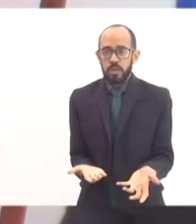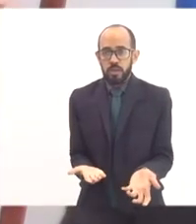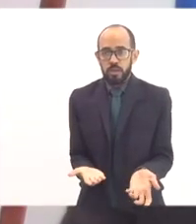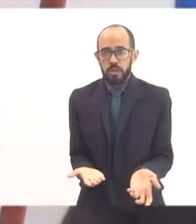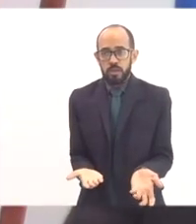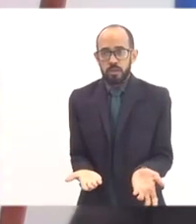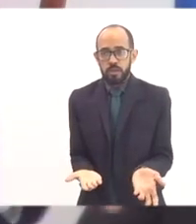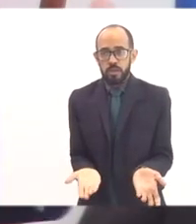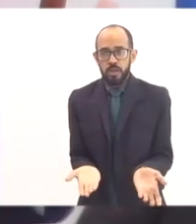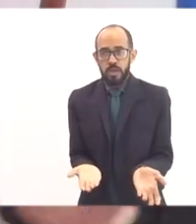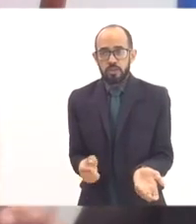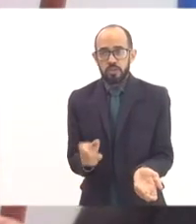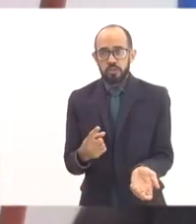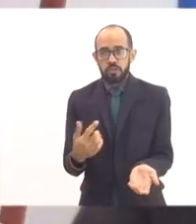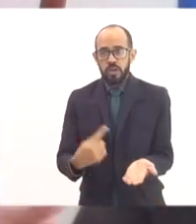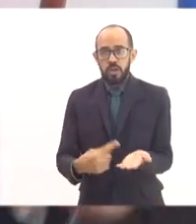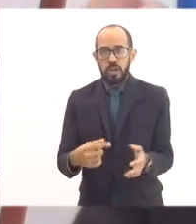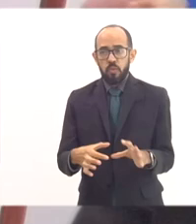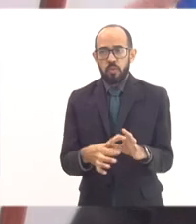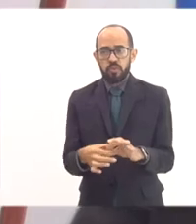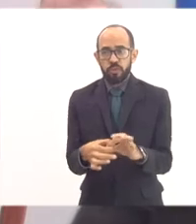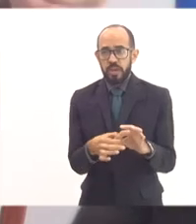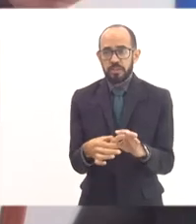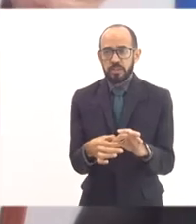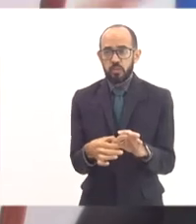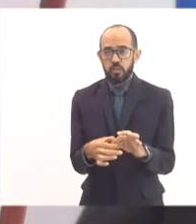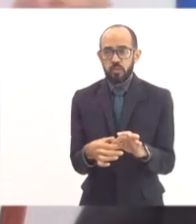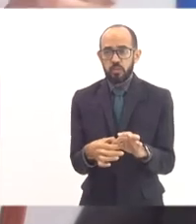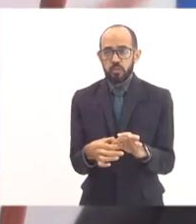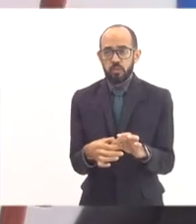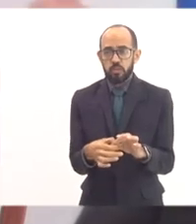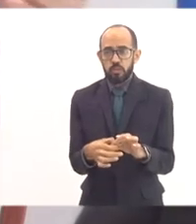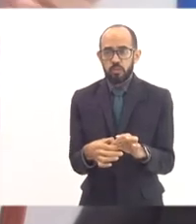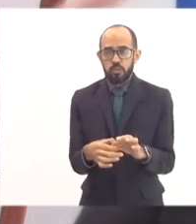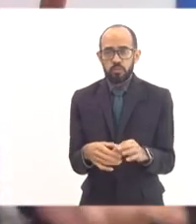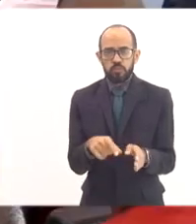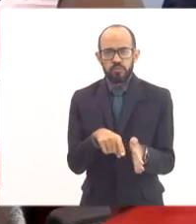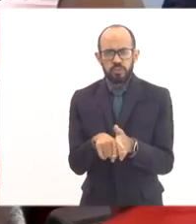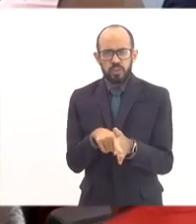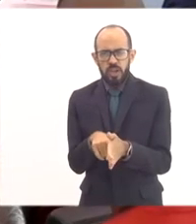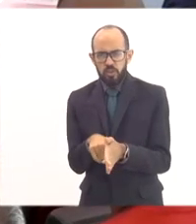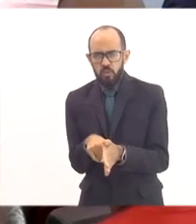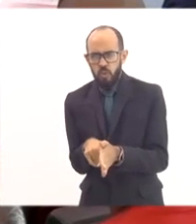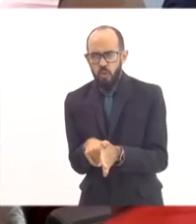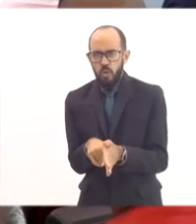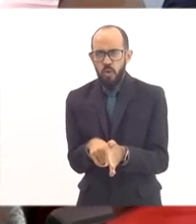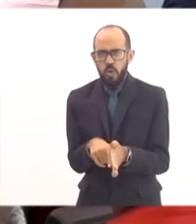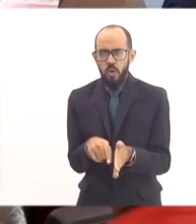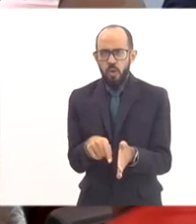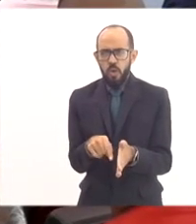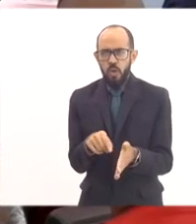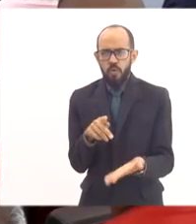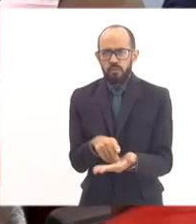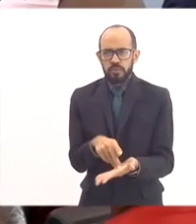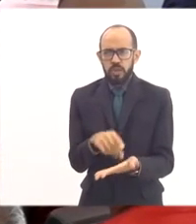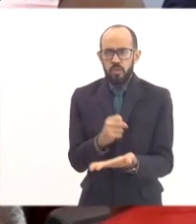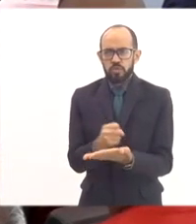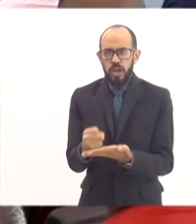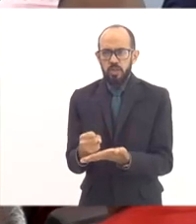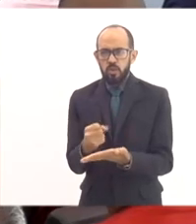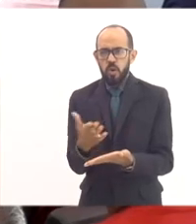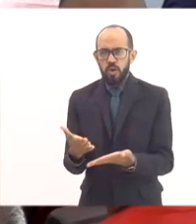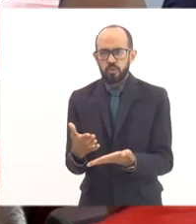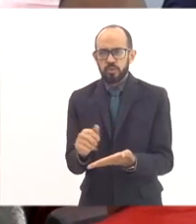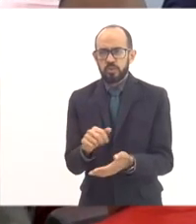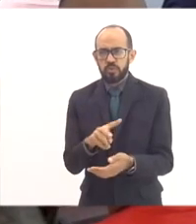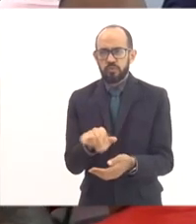botando critérios agora de unificação da carreira ali, da carreira de inspetor, investigador e oficial de cartório. A gente vai fazer o